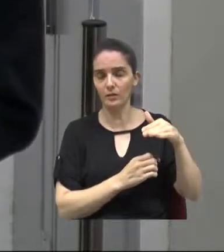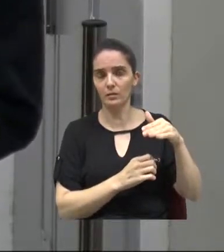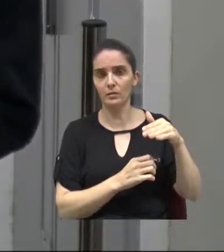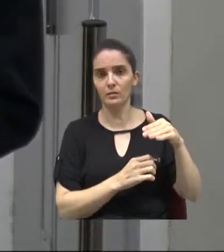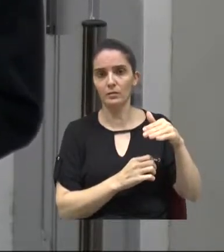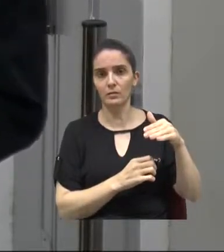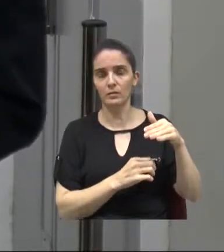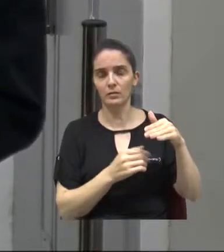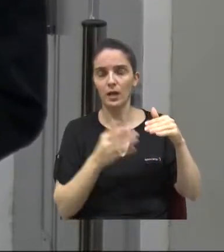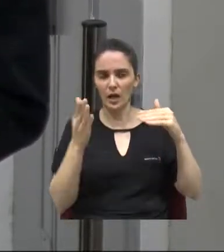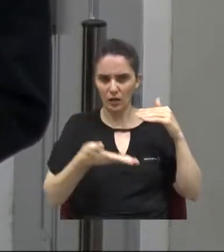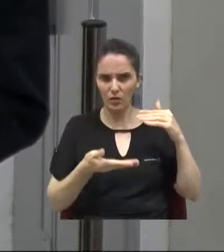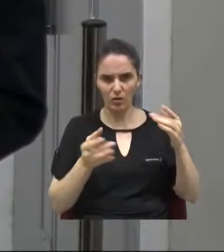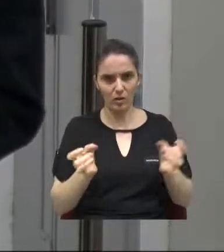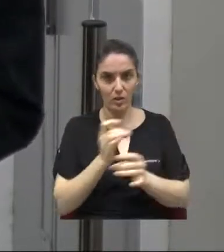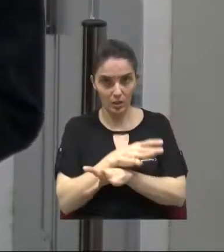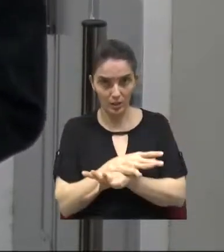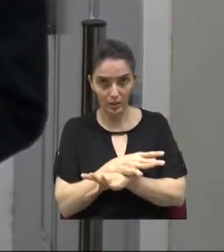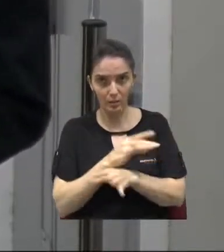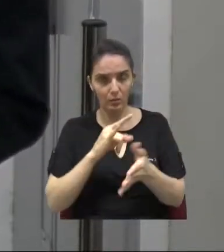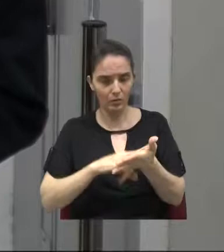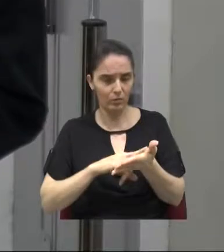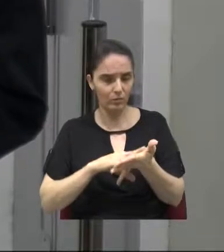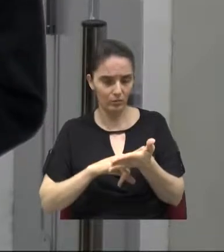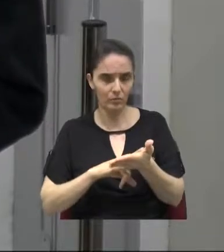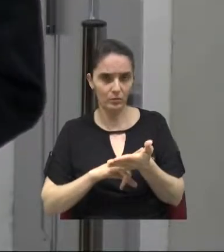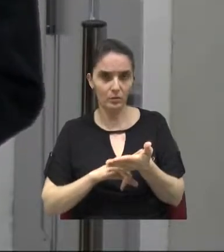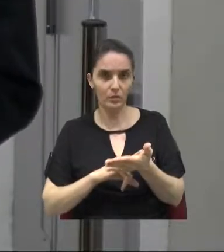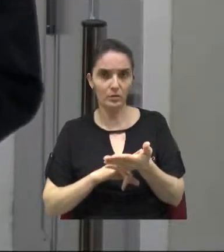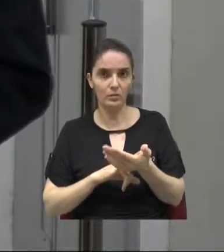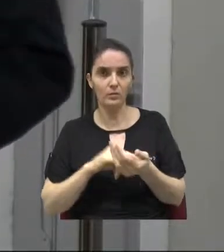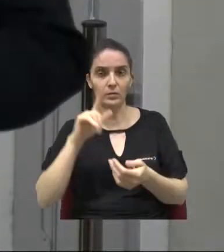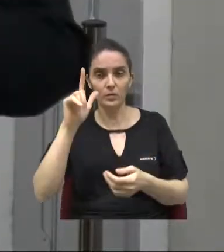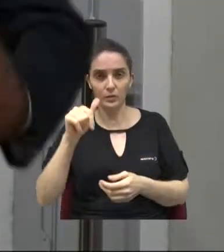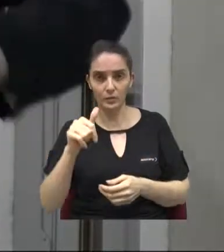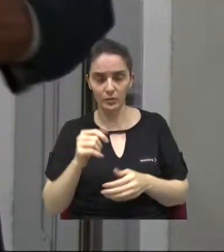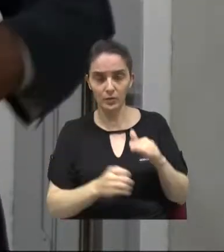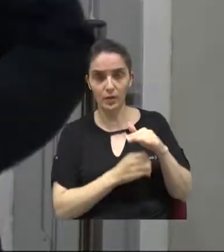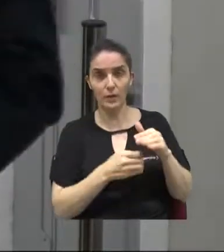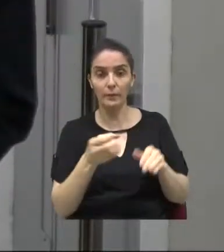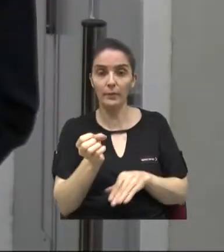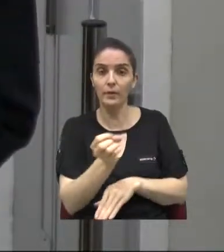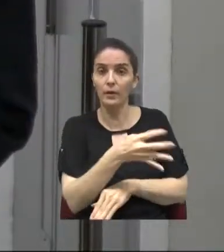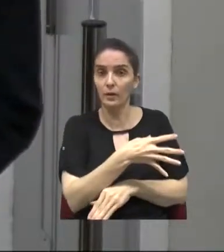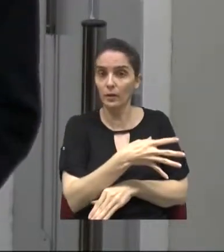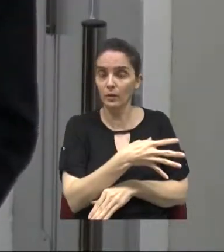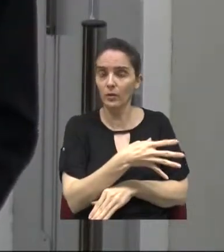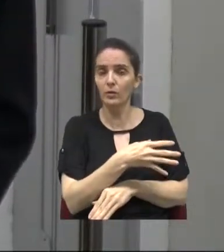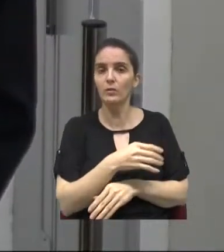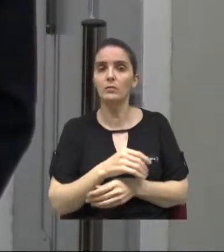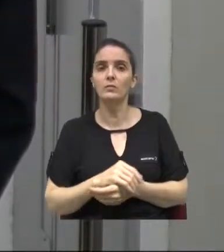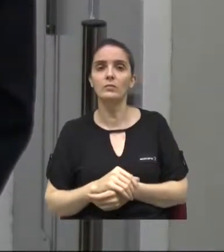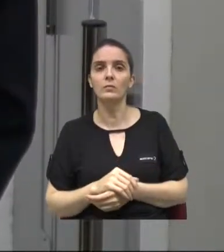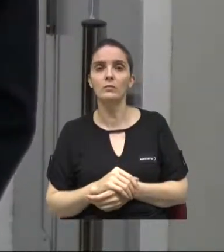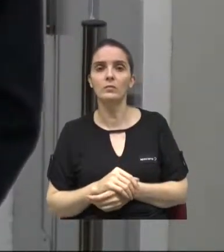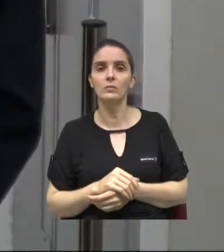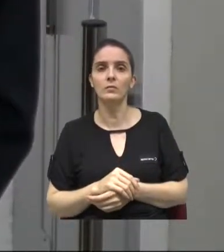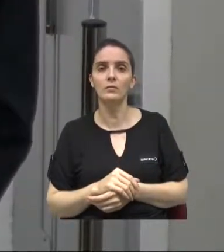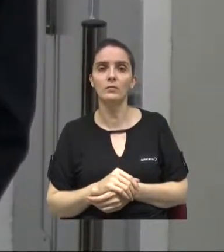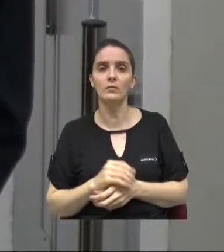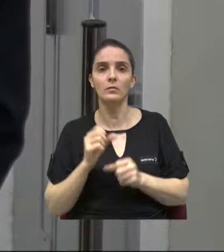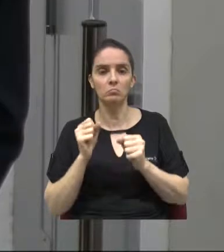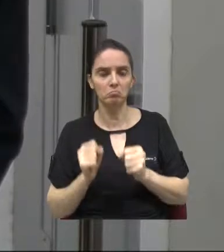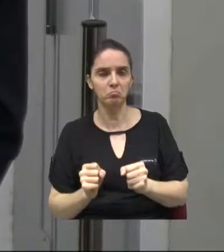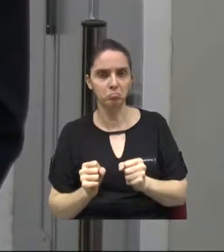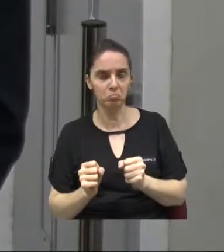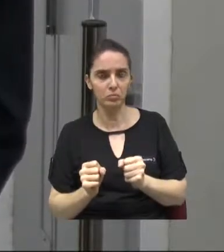serviços após esse contrato, após essa intervenção, a nova empresa poderá ter, no plano de mobilidade